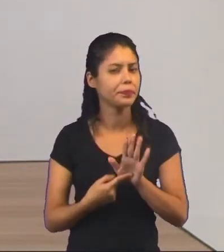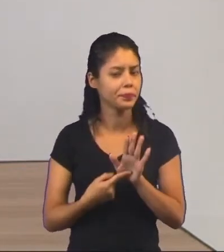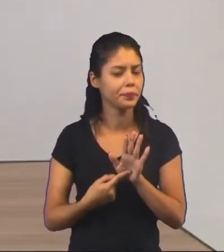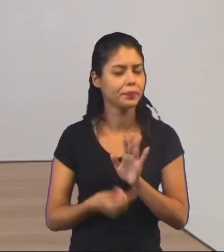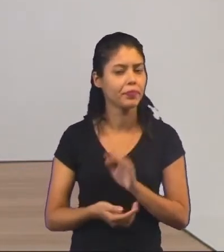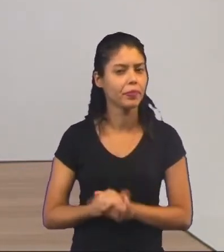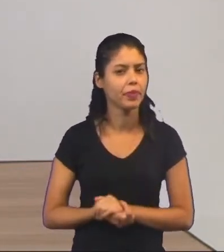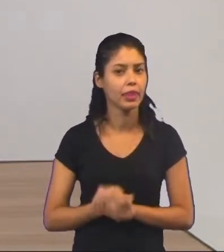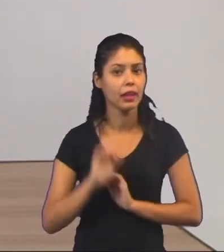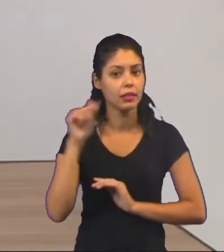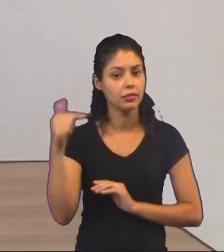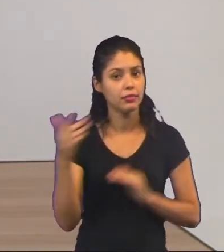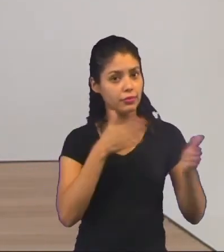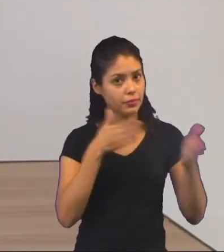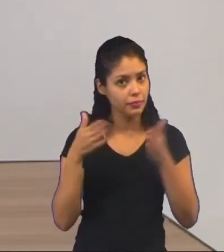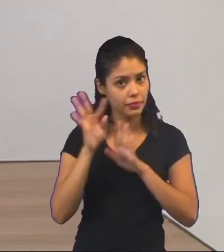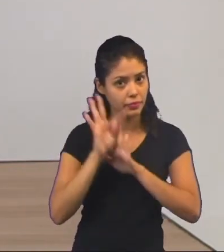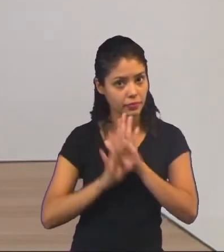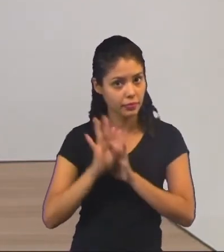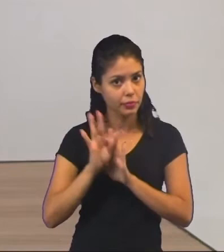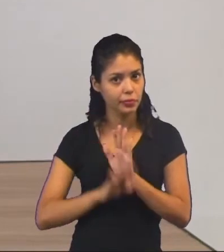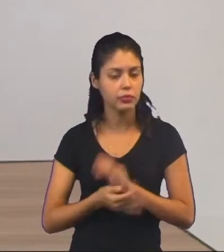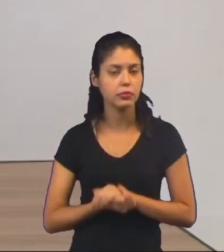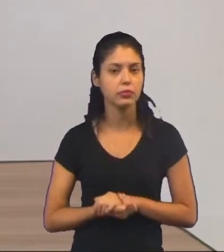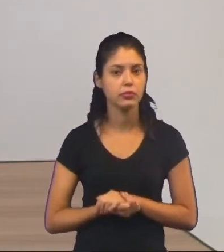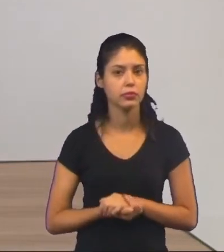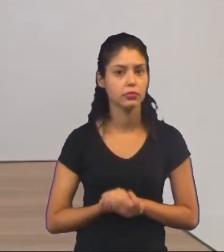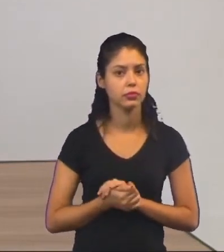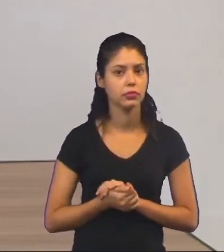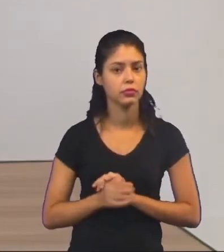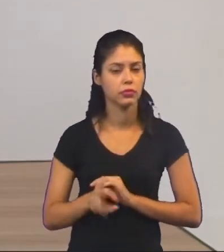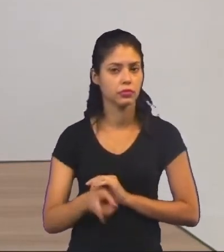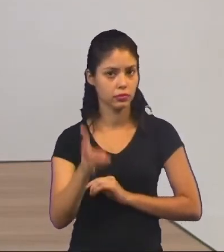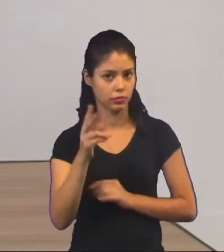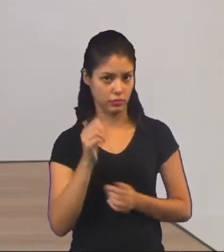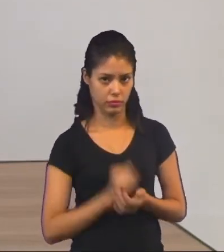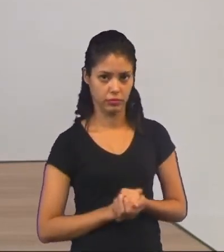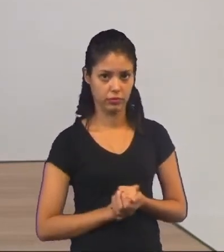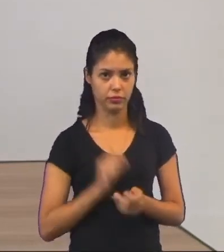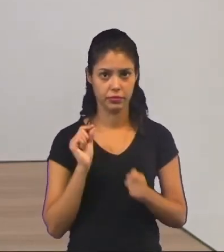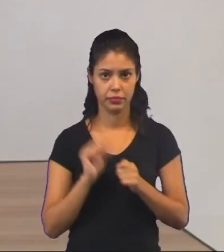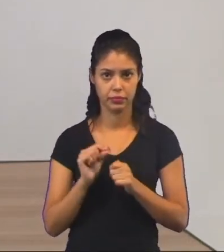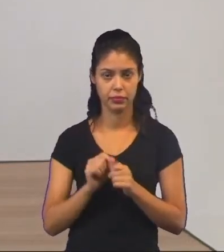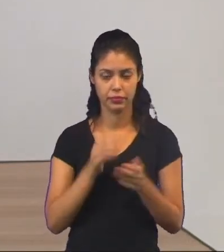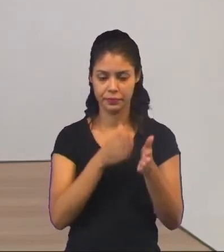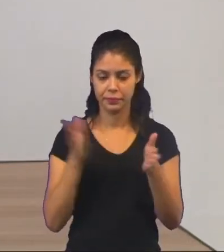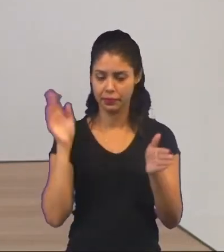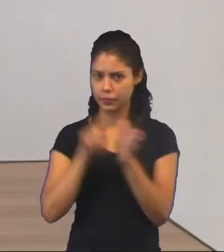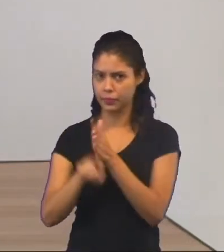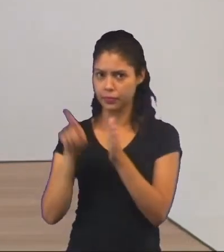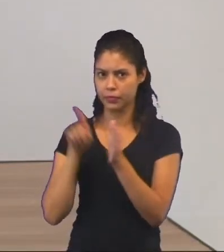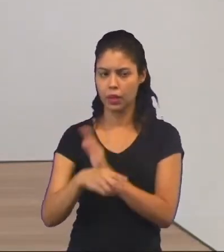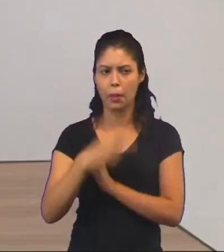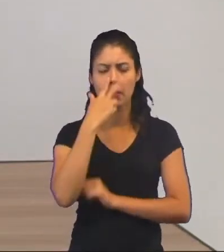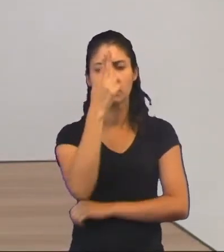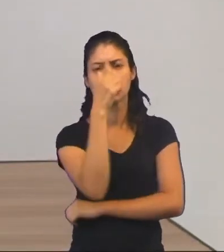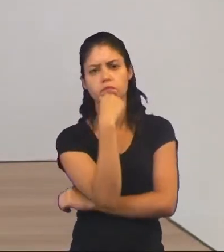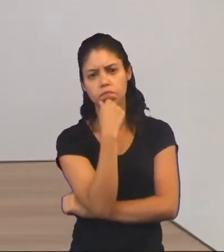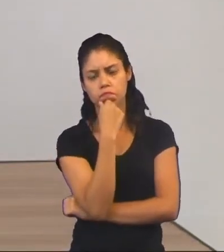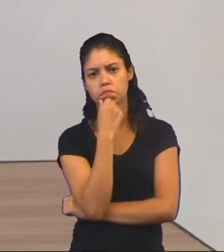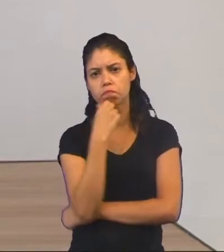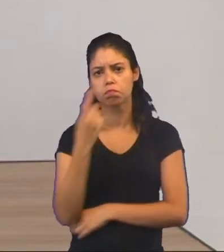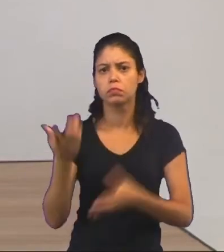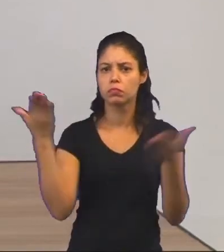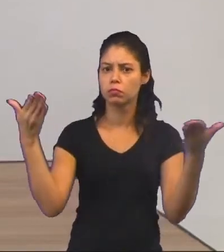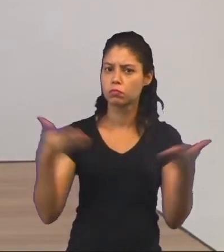apresentada essa outra parte do texto, certo? E seguindo, o que vai... Fique se fazendo essas perguntas, o que vai aparecer? O